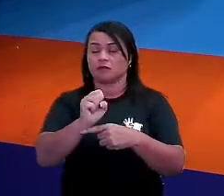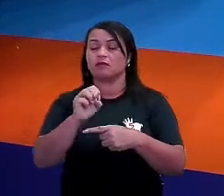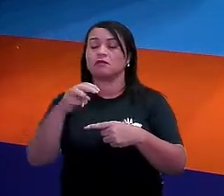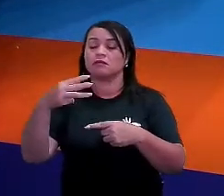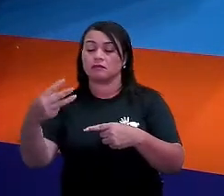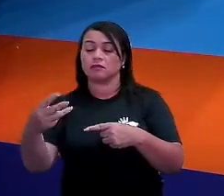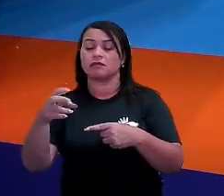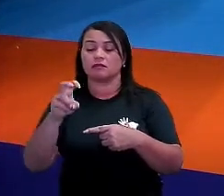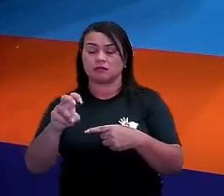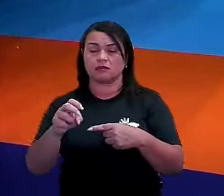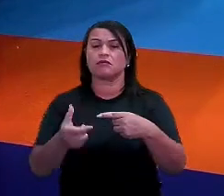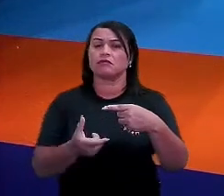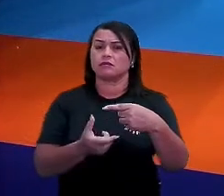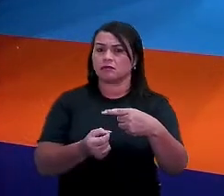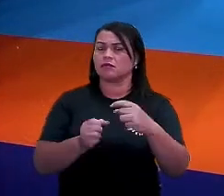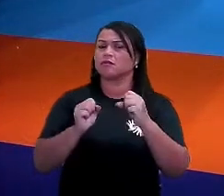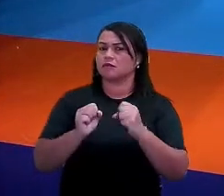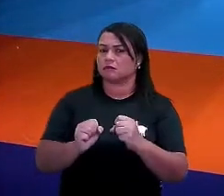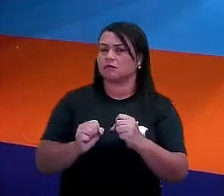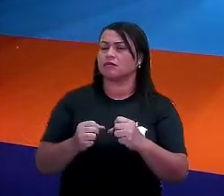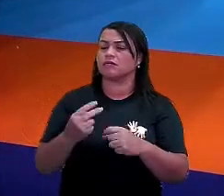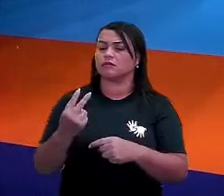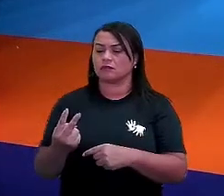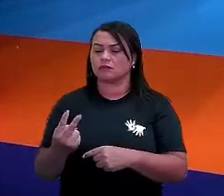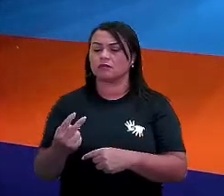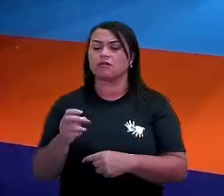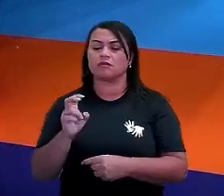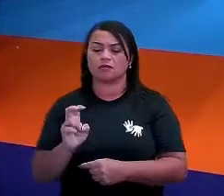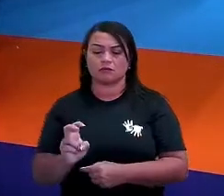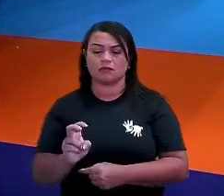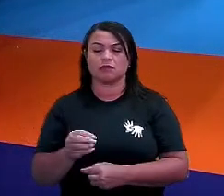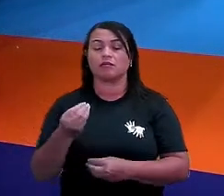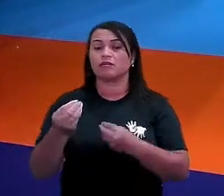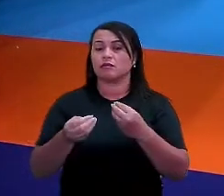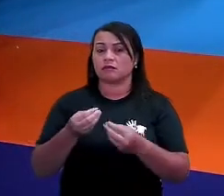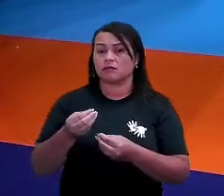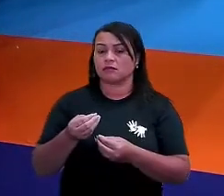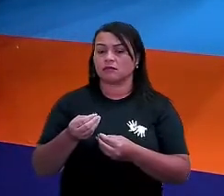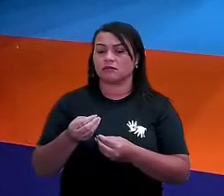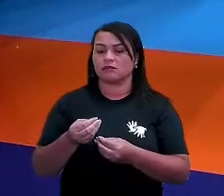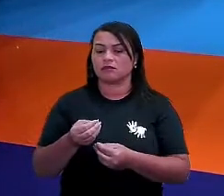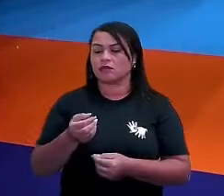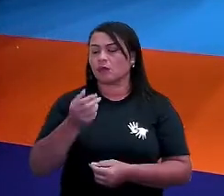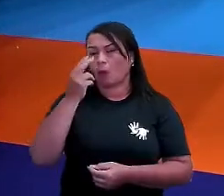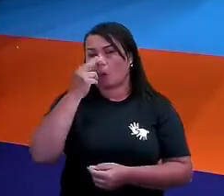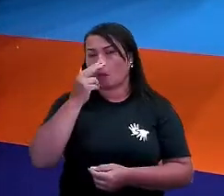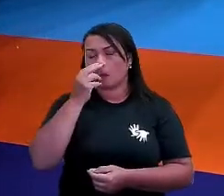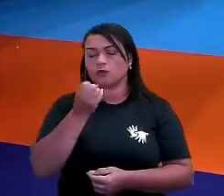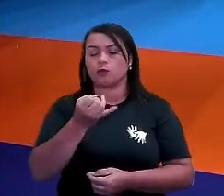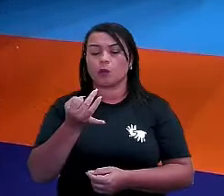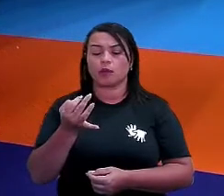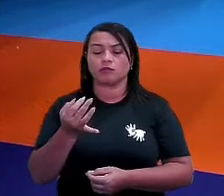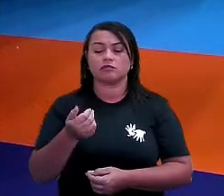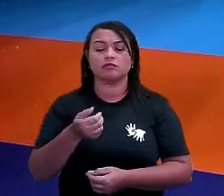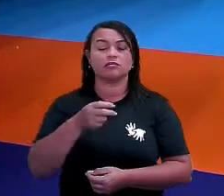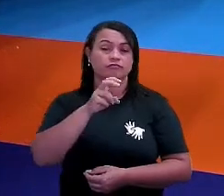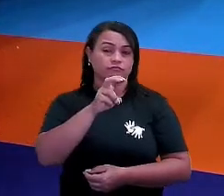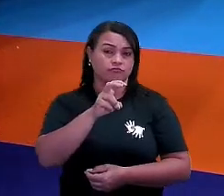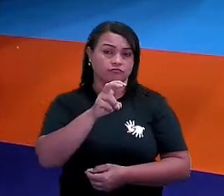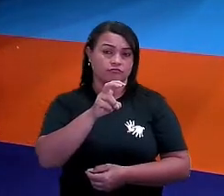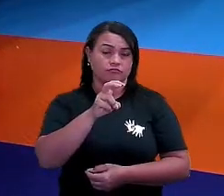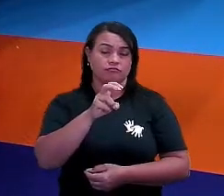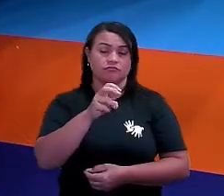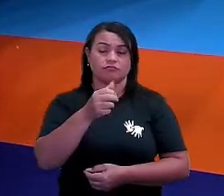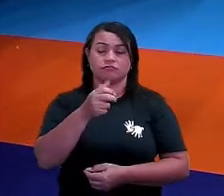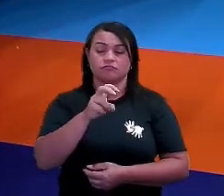5. 20 eu posso por 2 e posso por 5. Quem é que aqui fica, né, com o mesmo valor sendo dividido? 5. 15 dividido